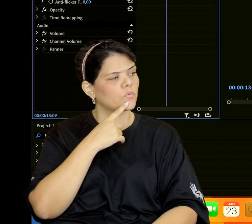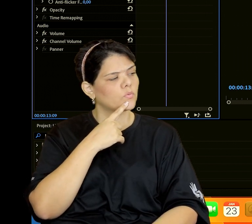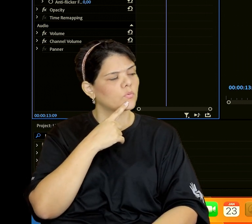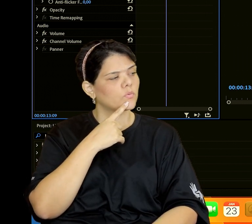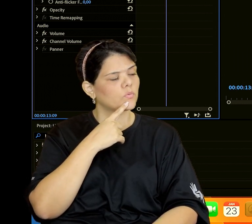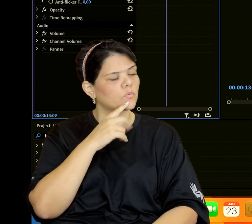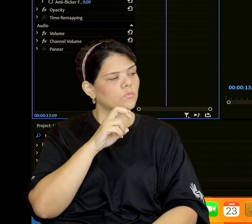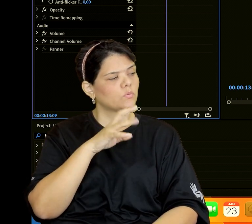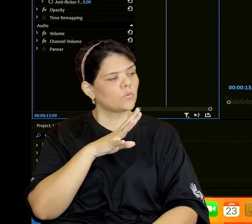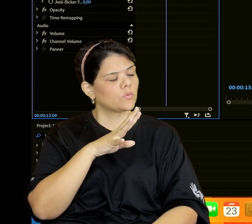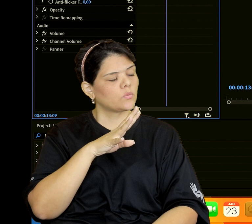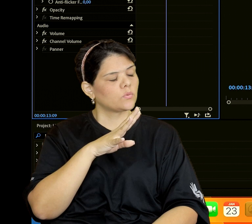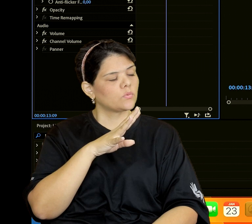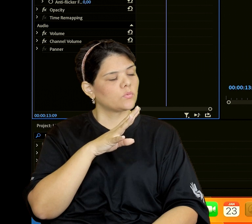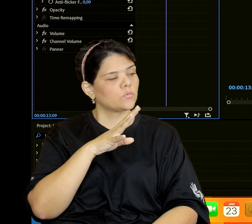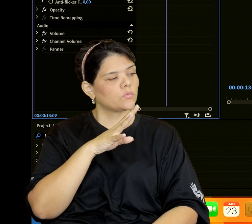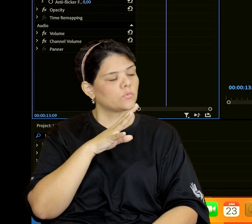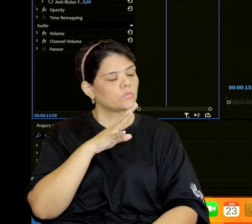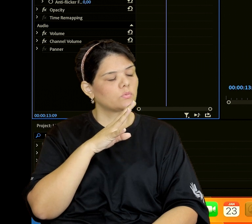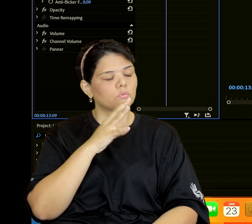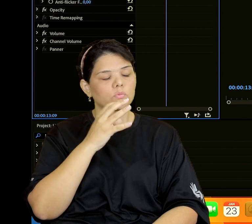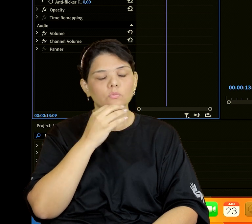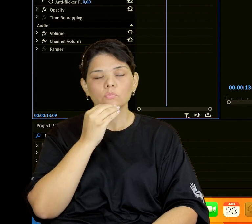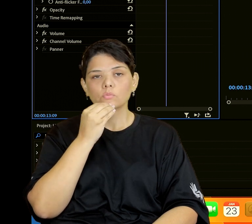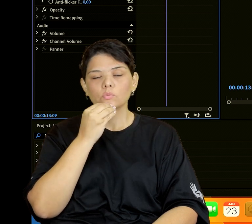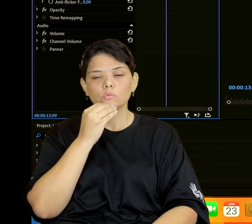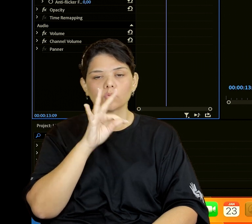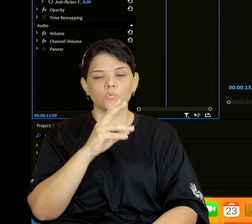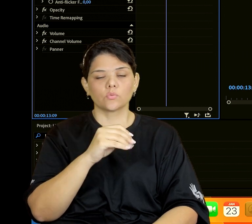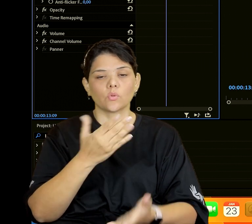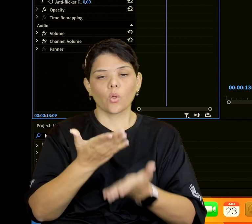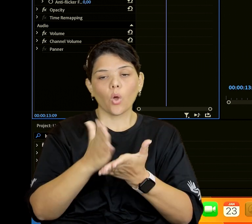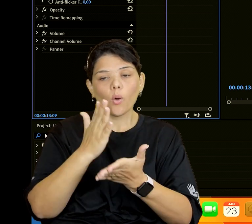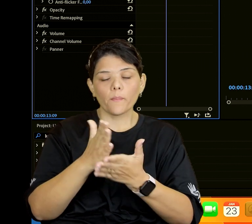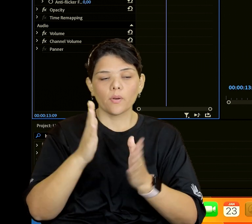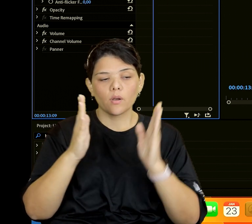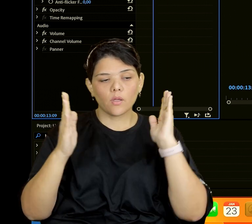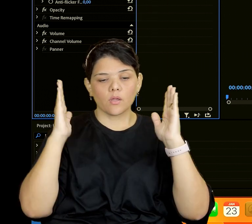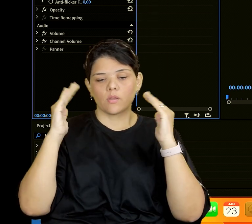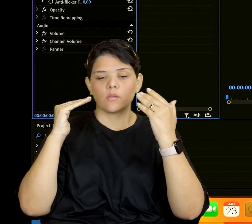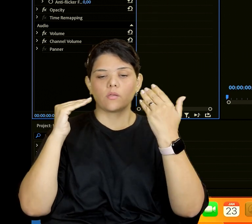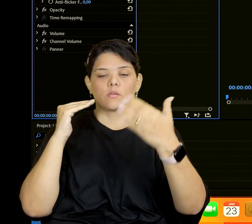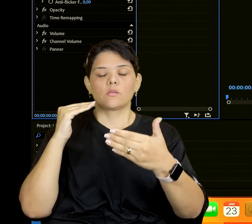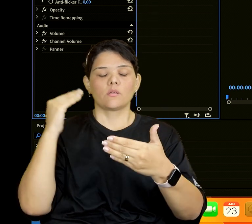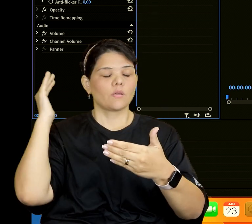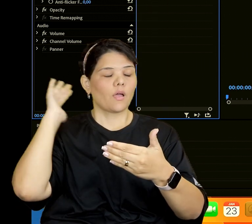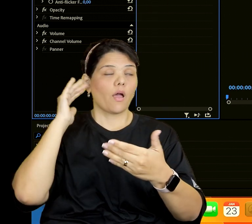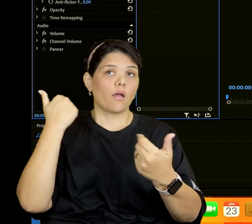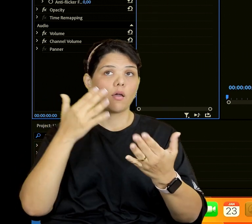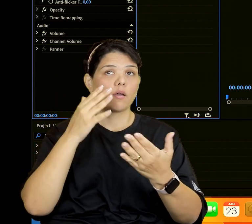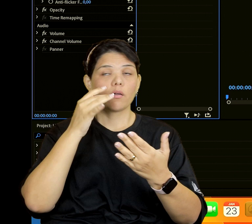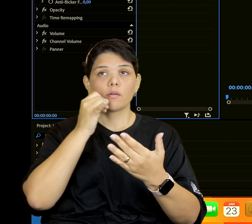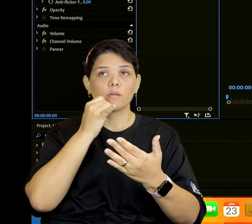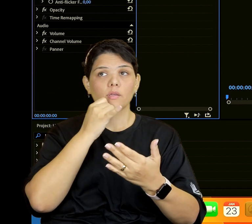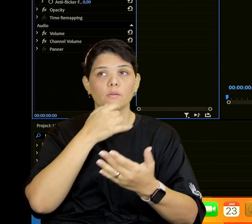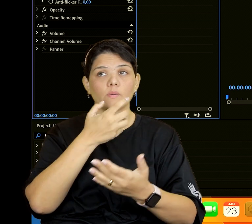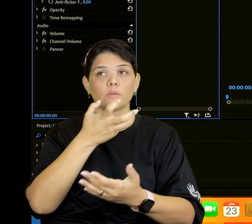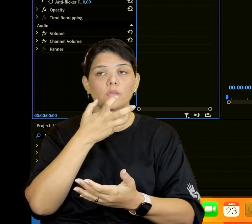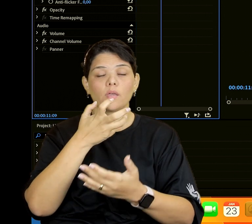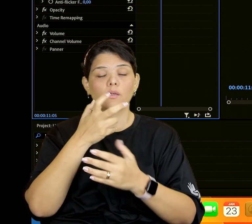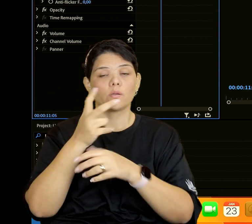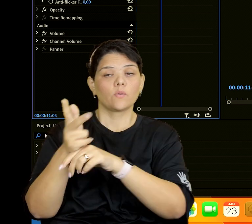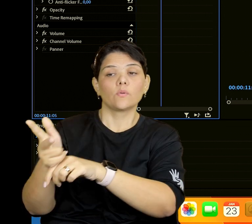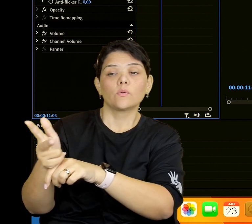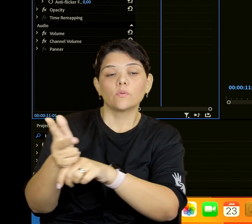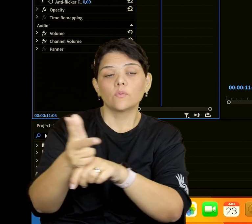Eu tenho essa sobrinha de todos os lados. Então, por exemplo, Ah, eu quero dar um movimento de câmera para